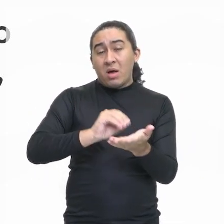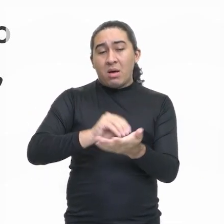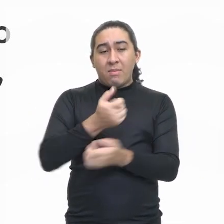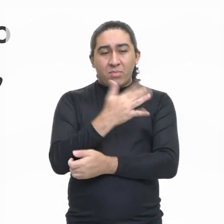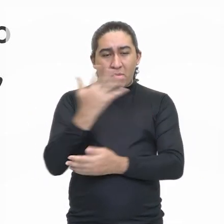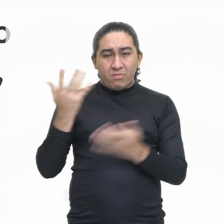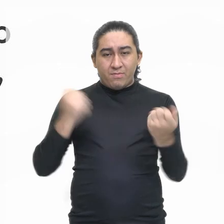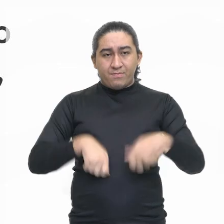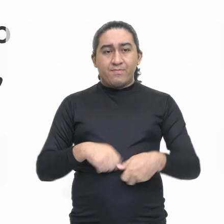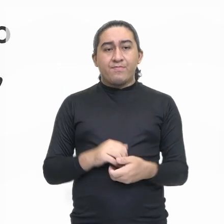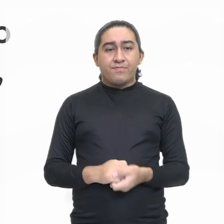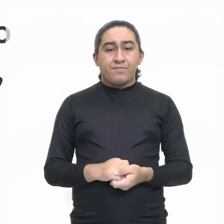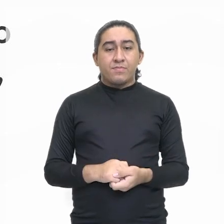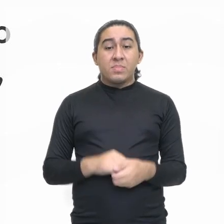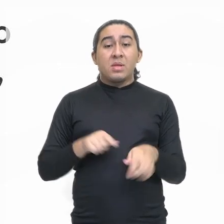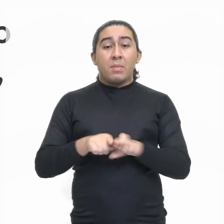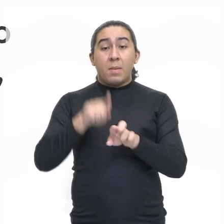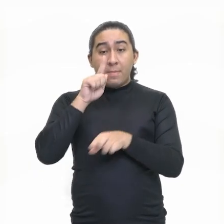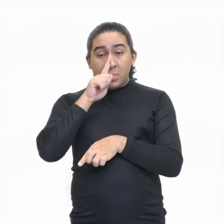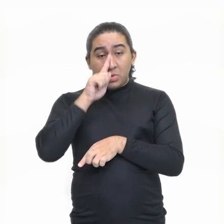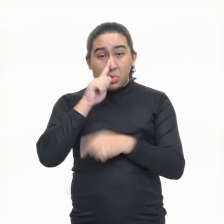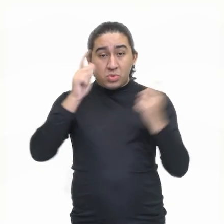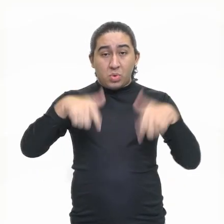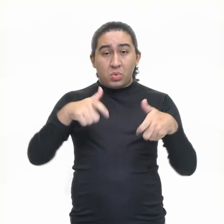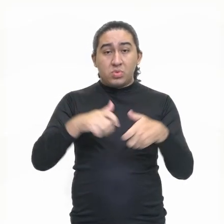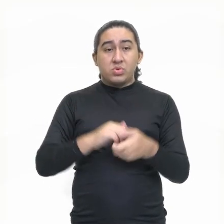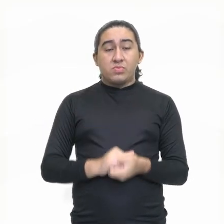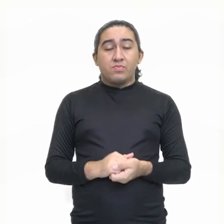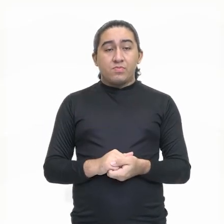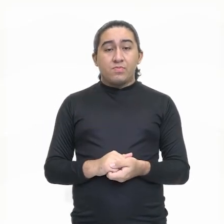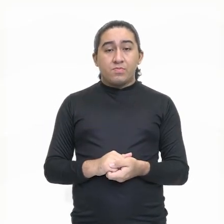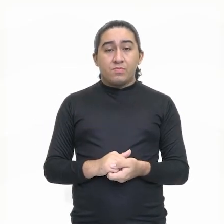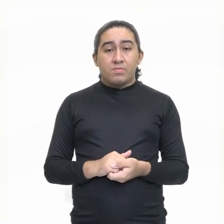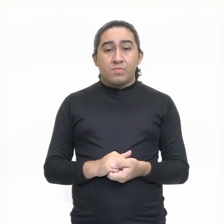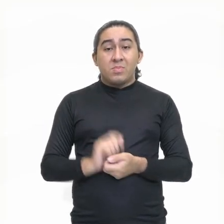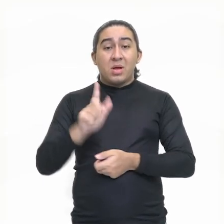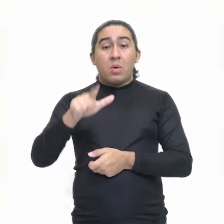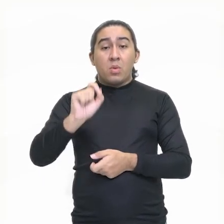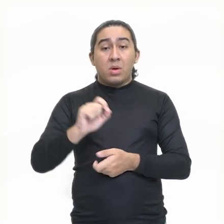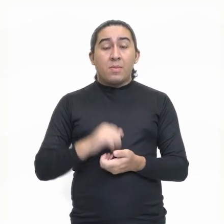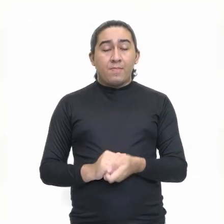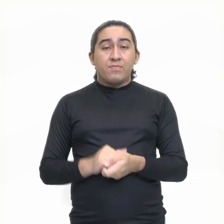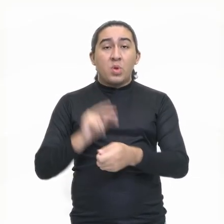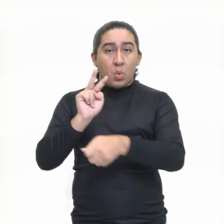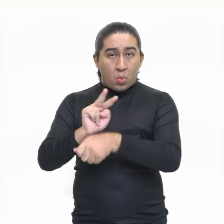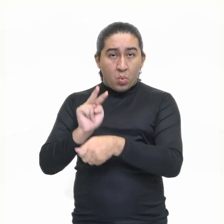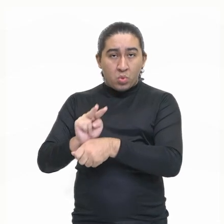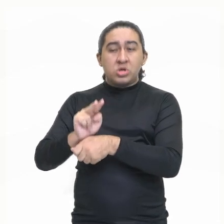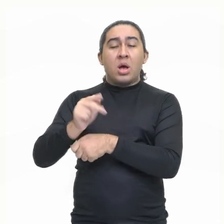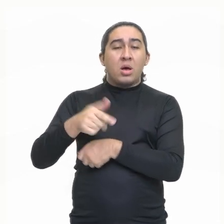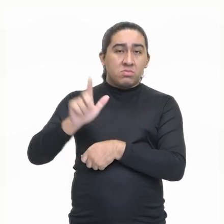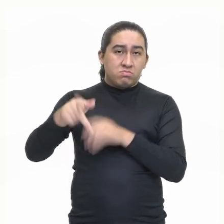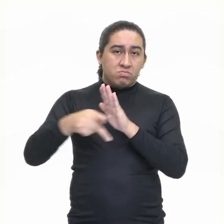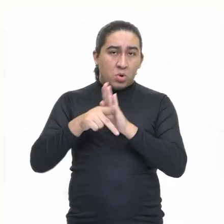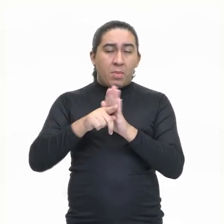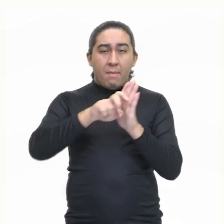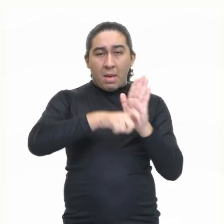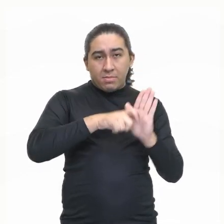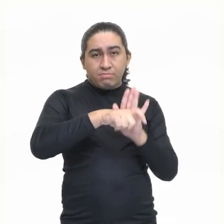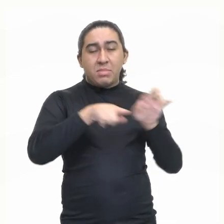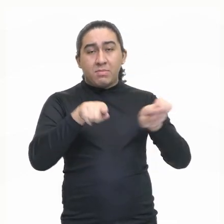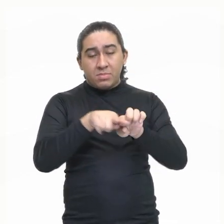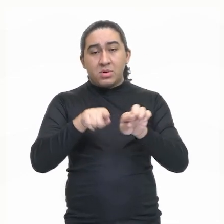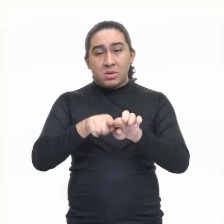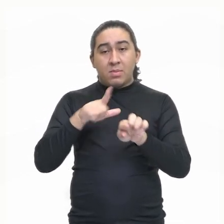localizadas, tá? As ameaças do bioma Pampa são a agropecuária e a degradação